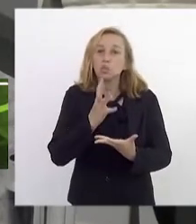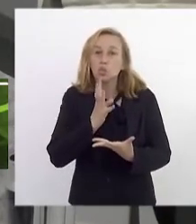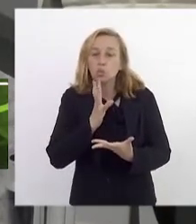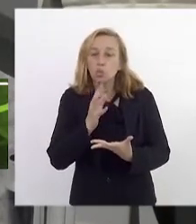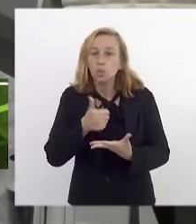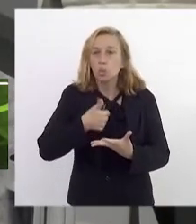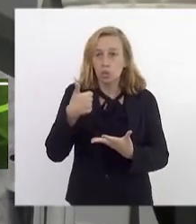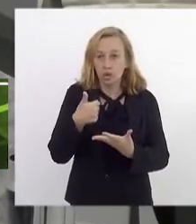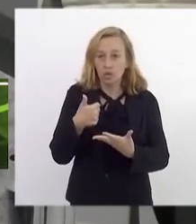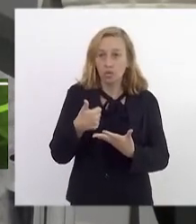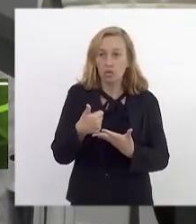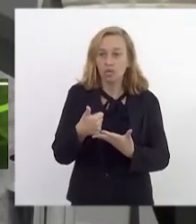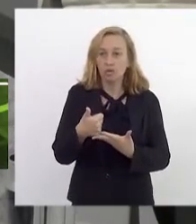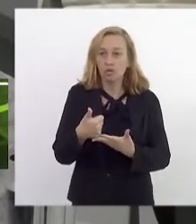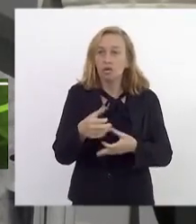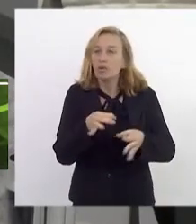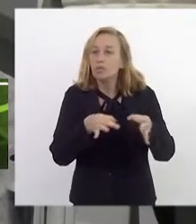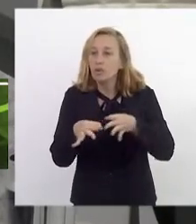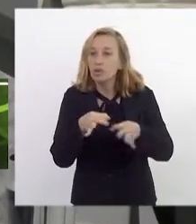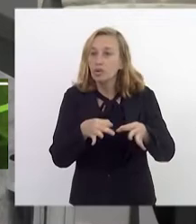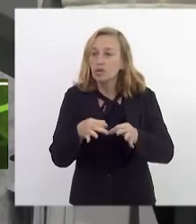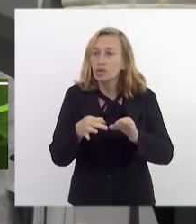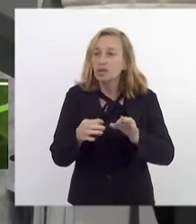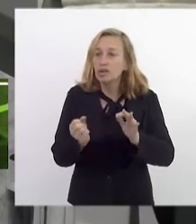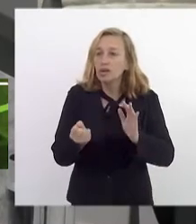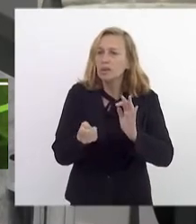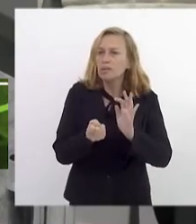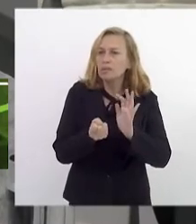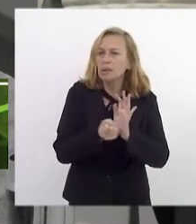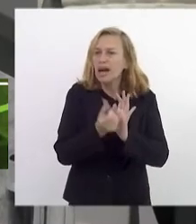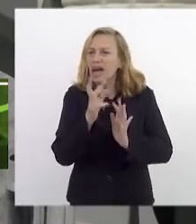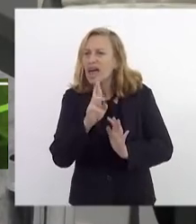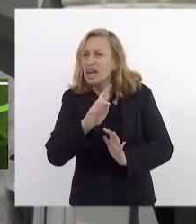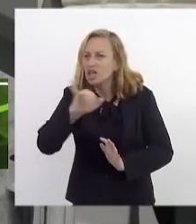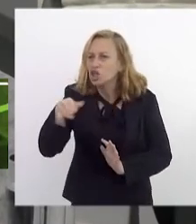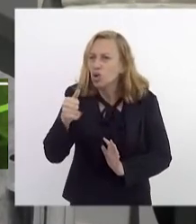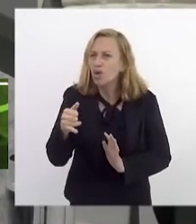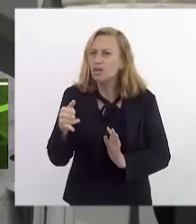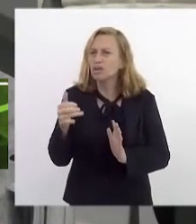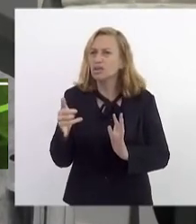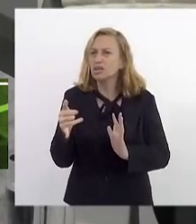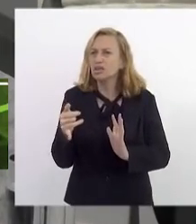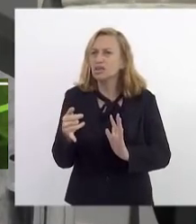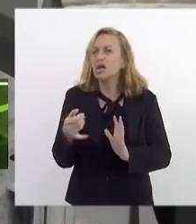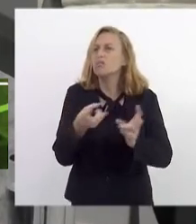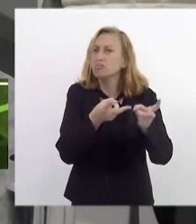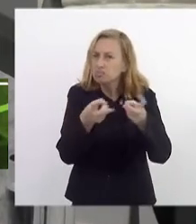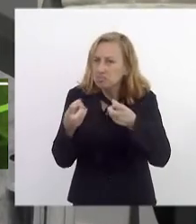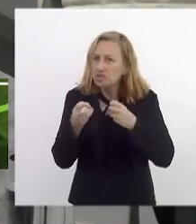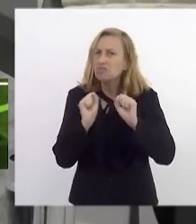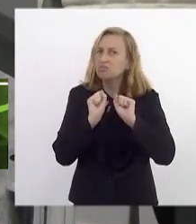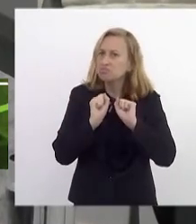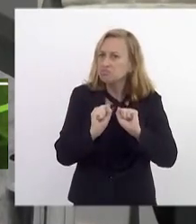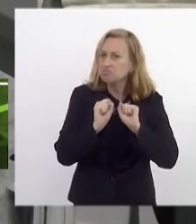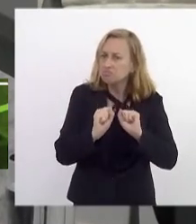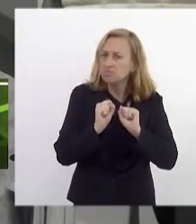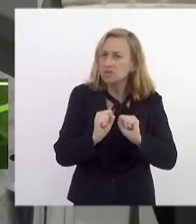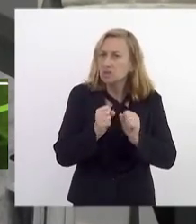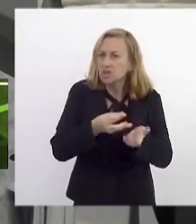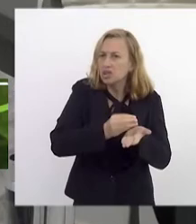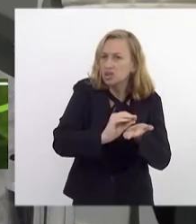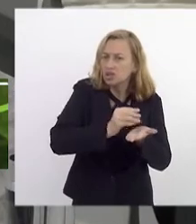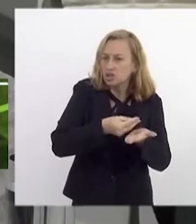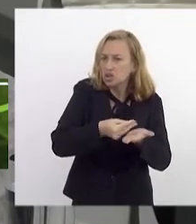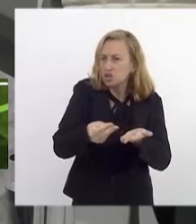reconhecimento, né? Programa Pacto RJ, a gente pôde observar a distribuição de valores